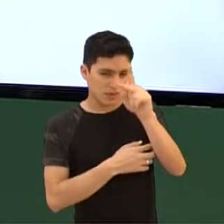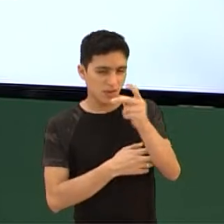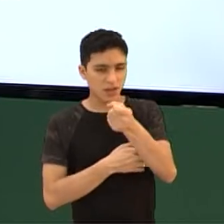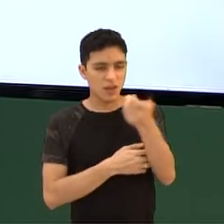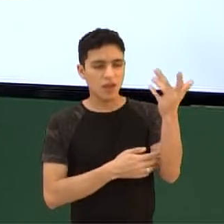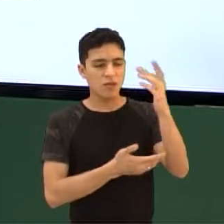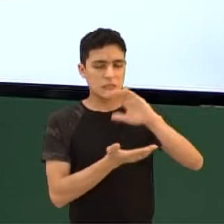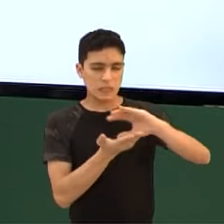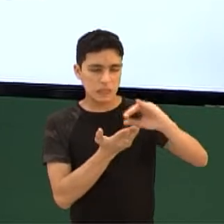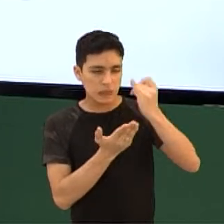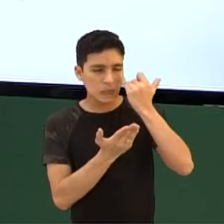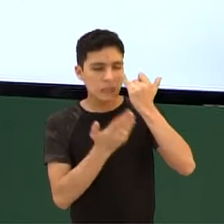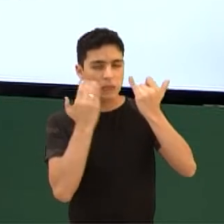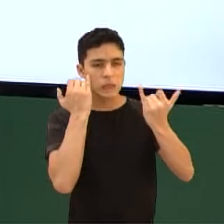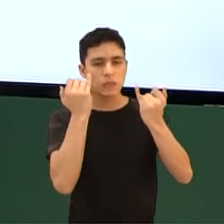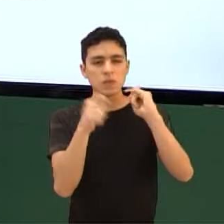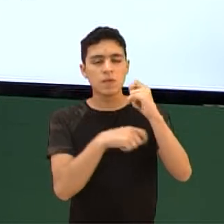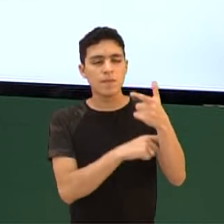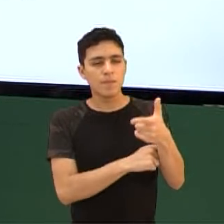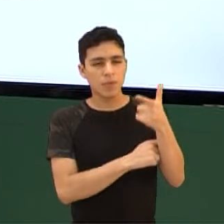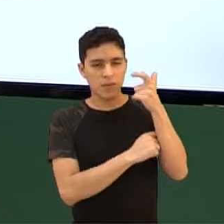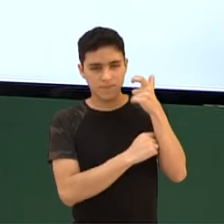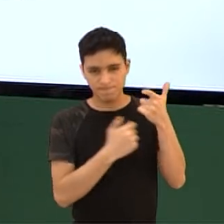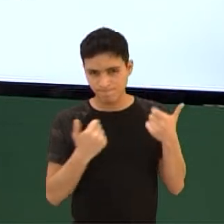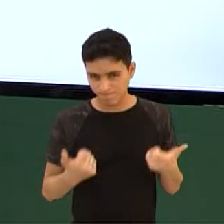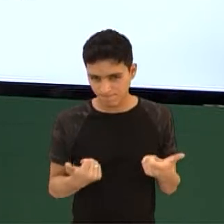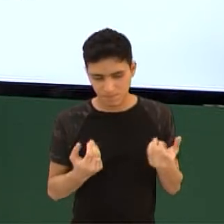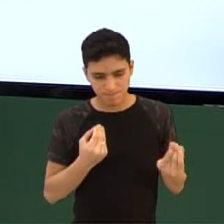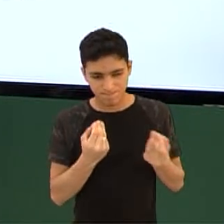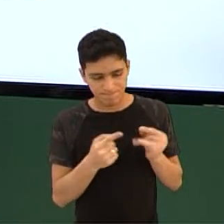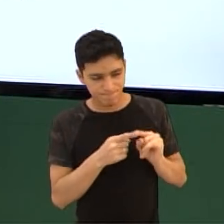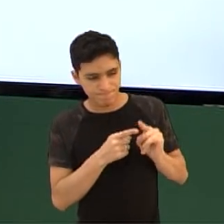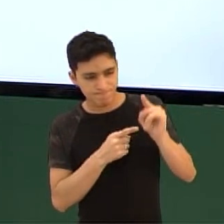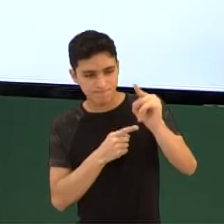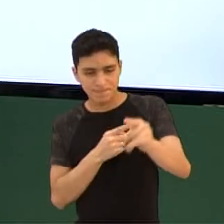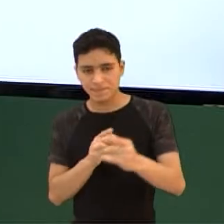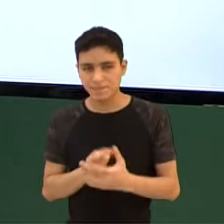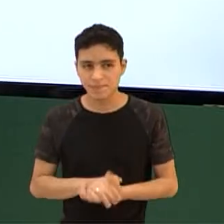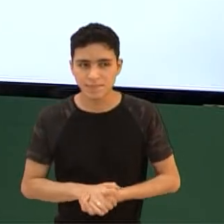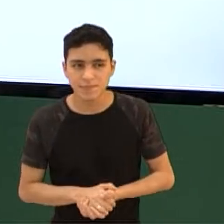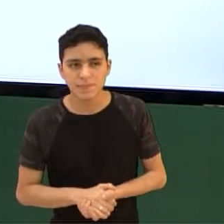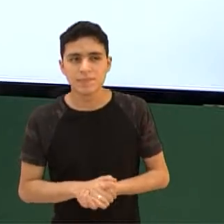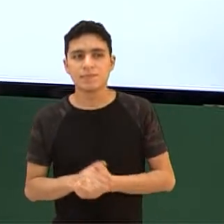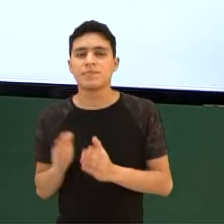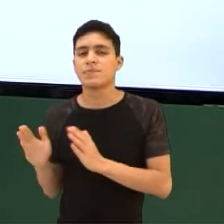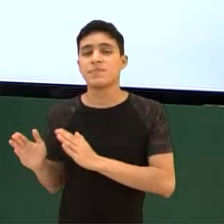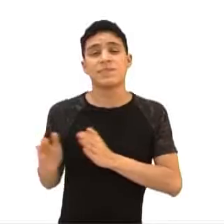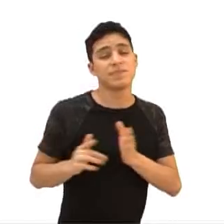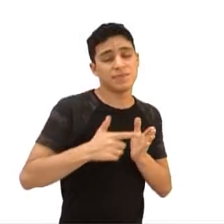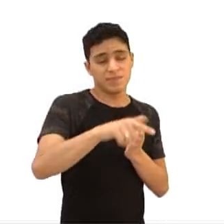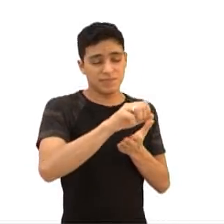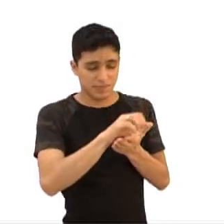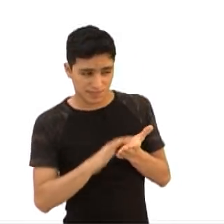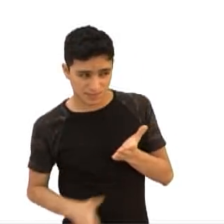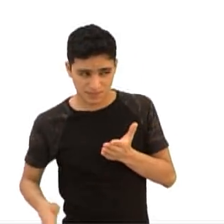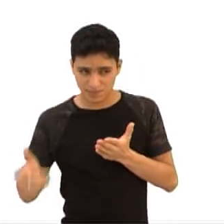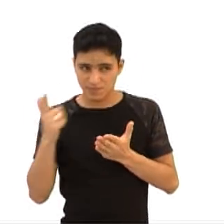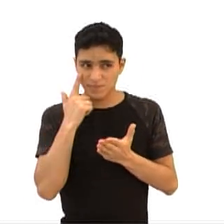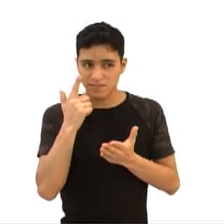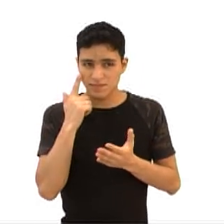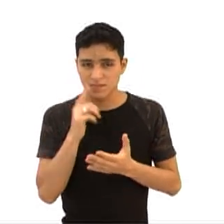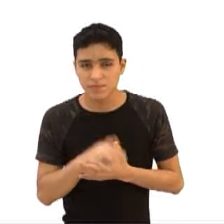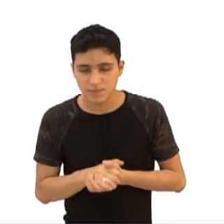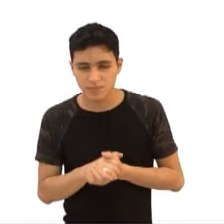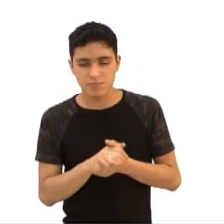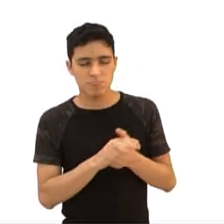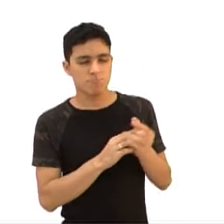dados sobre um disparo de um projétil, certo? Vamos lá, gente. Outro exercício aqui, ó, fala o seguinte: um